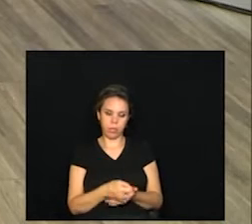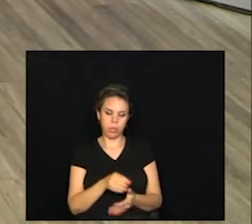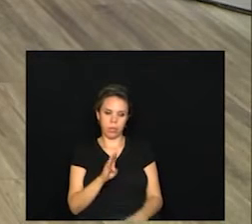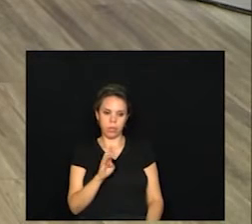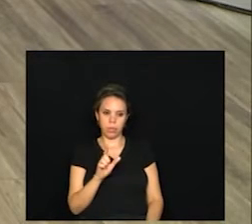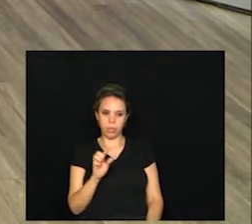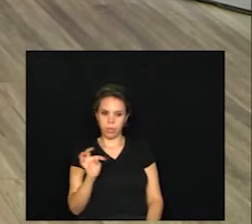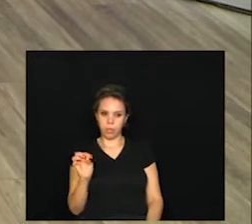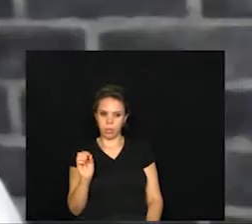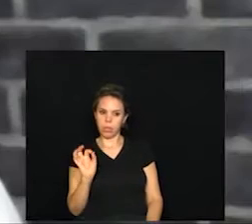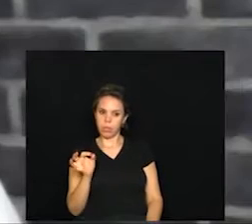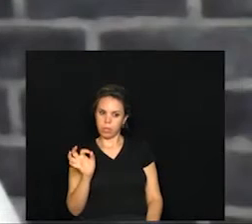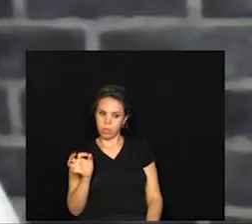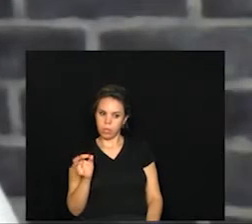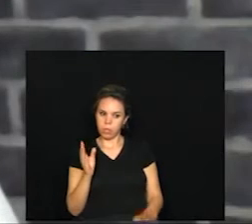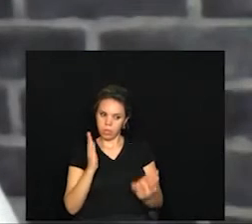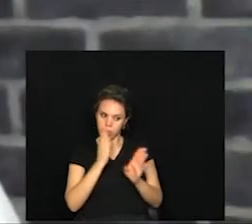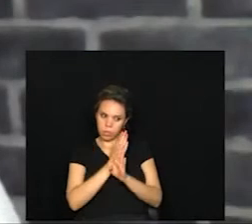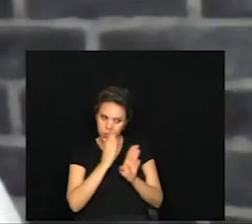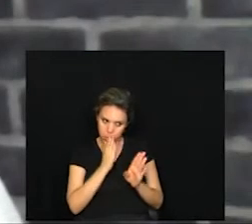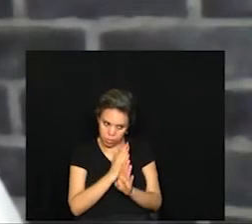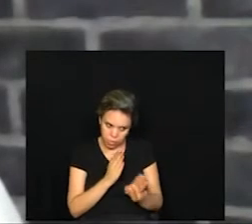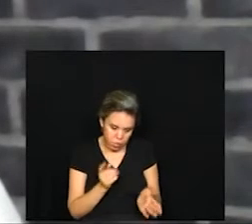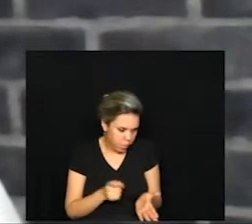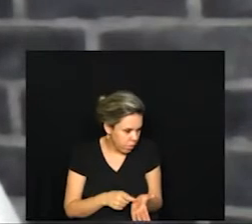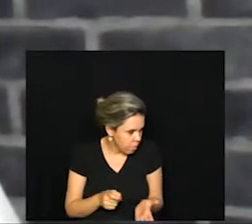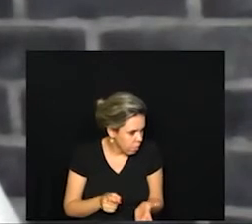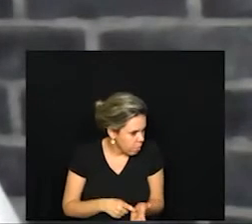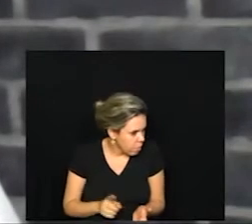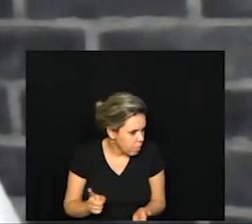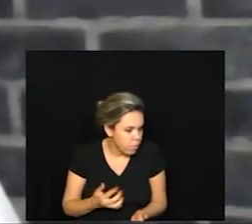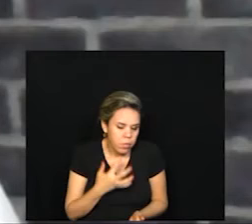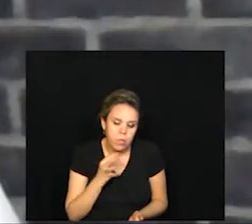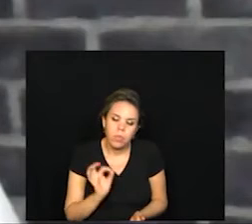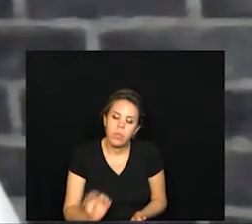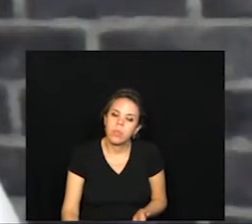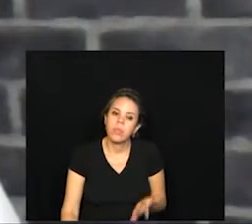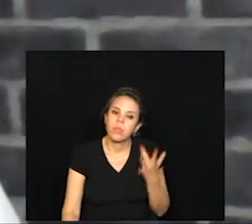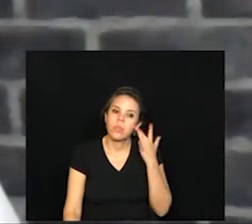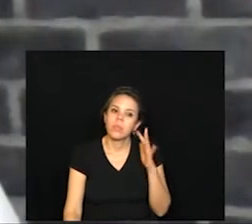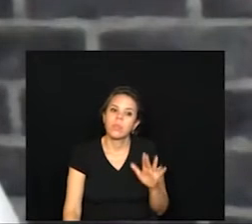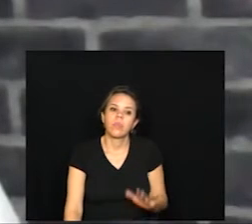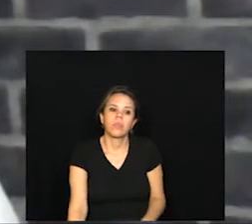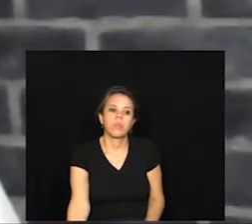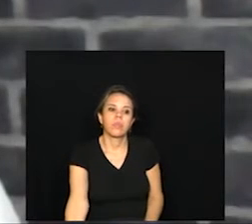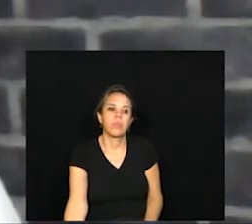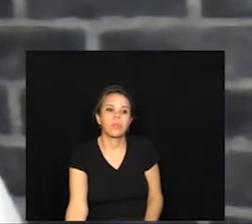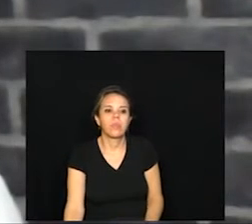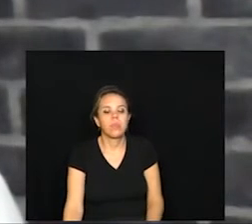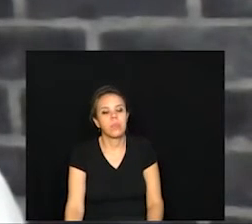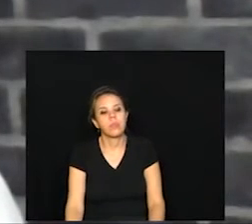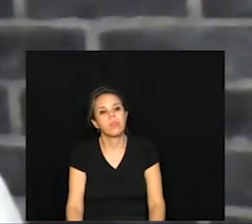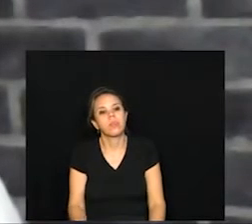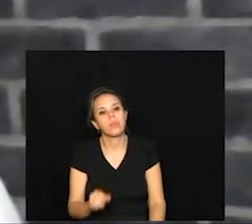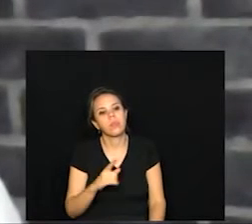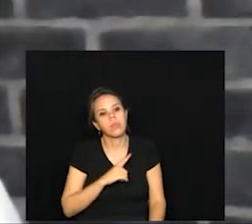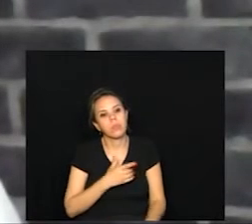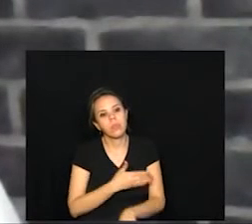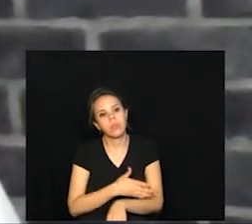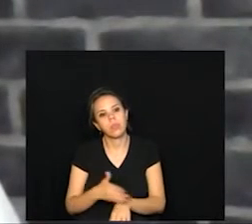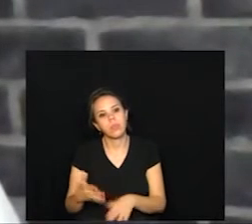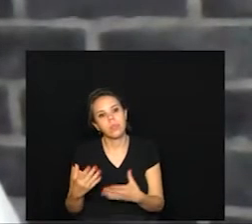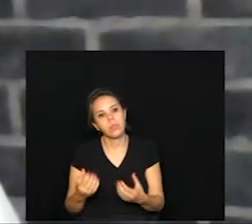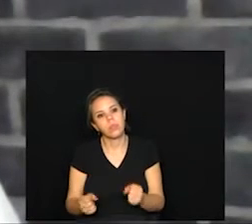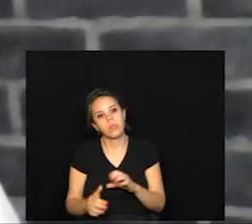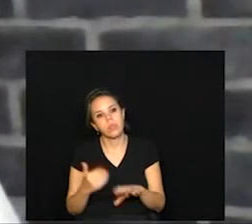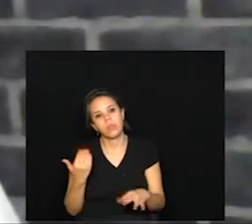Exatamente. Ele tem que desconfiar, não clicar em link que ele não saiba a procedência. Se ele tem o costume de receber